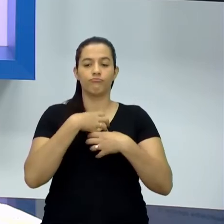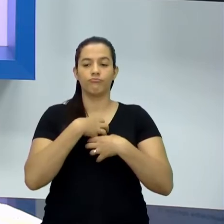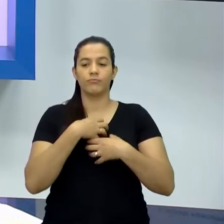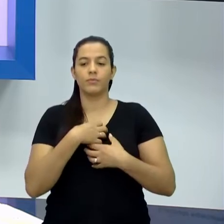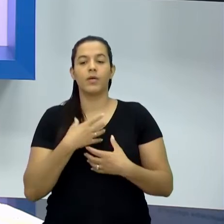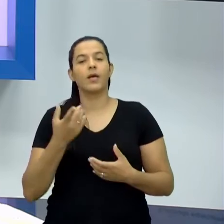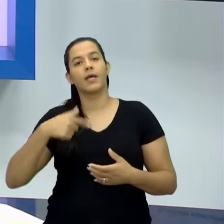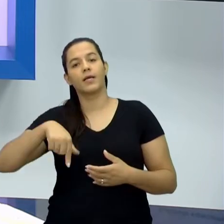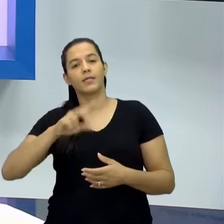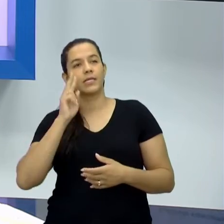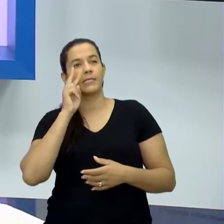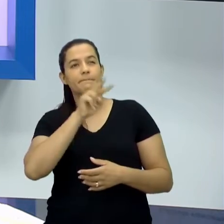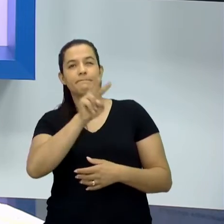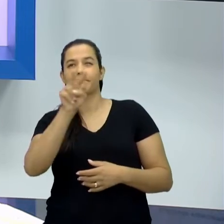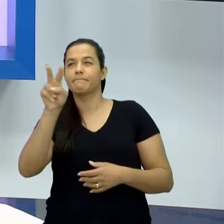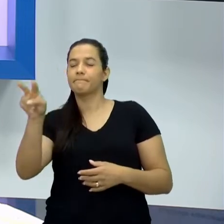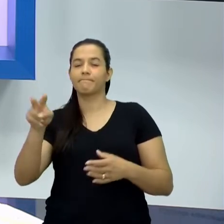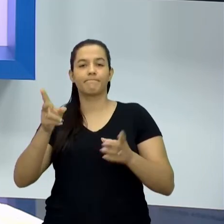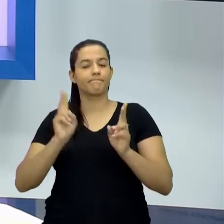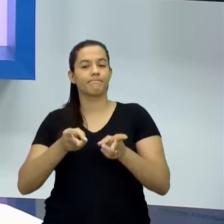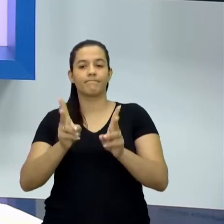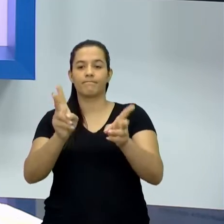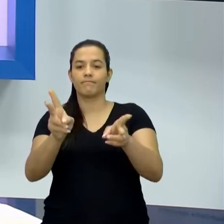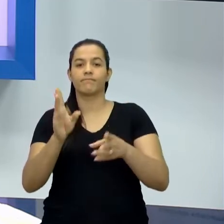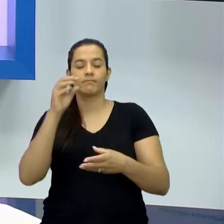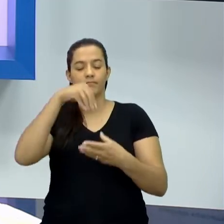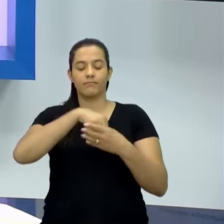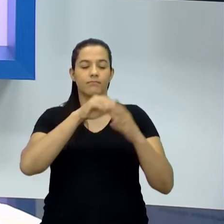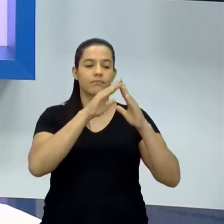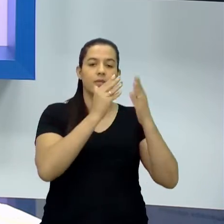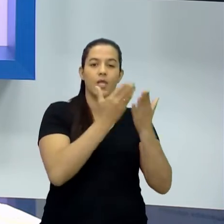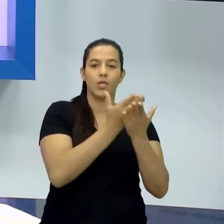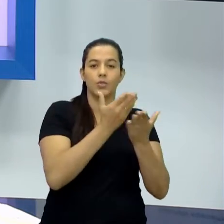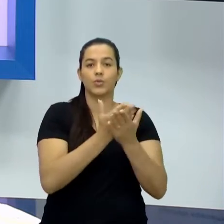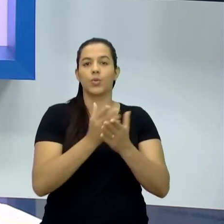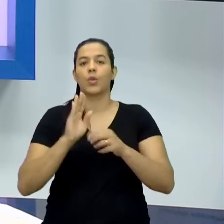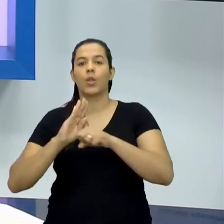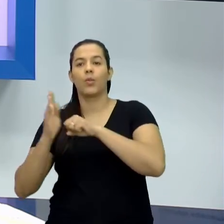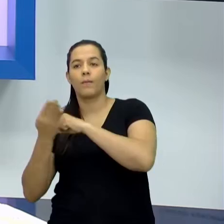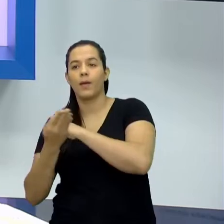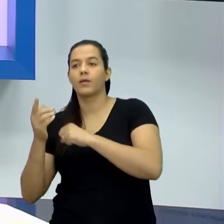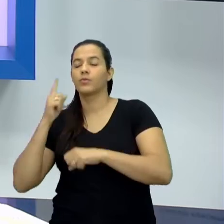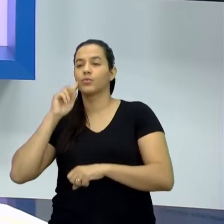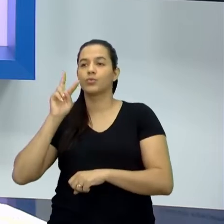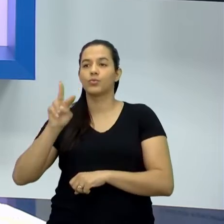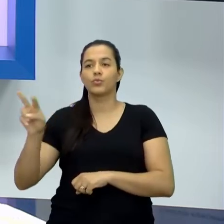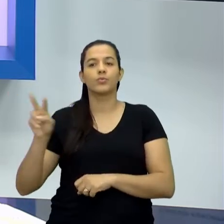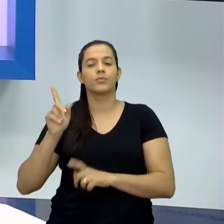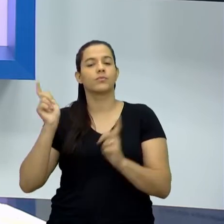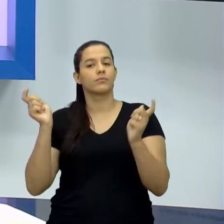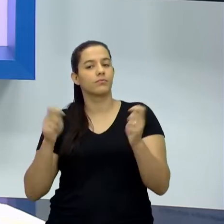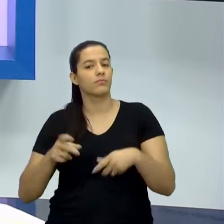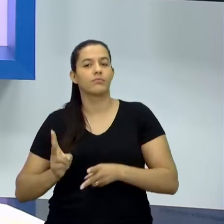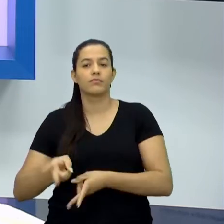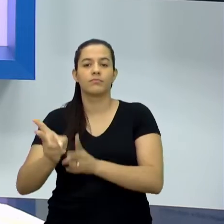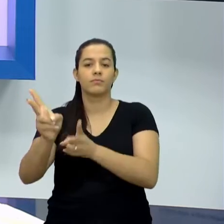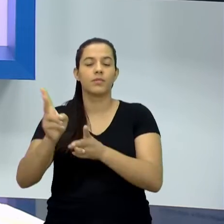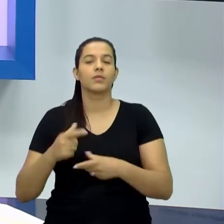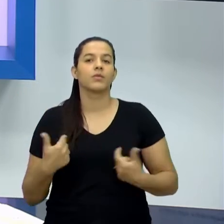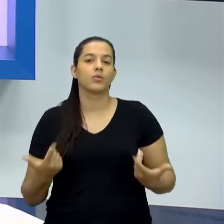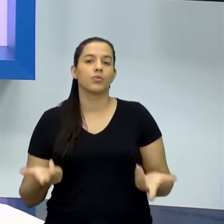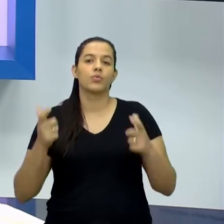é porque a gente vê isso muito presente, a gente vê isso na escola, a gente vê isso no bairro, a gente vê isso nos locais